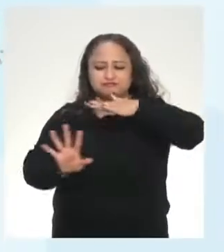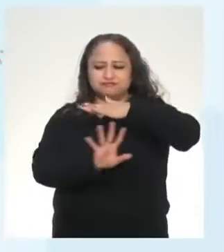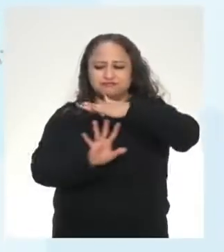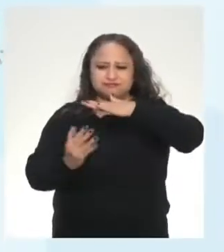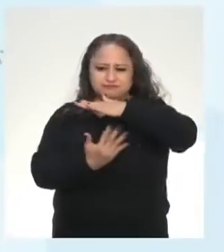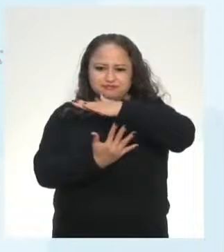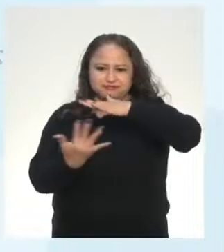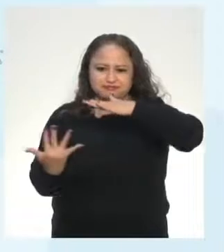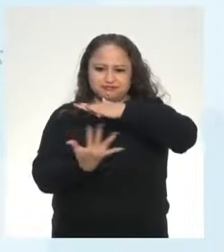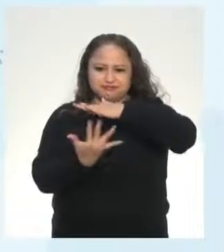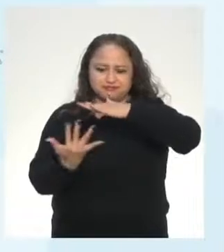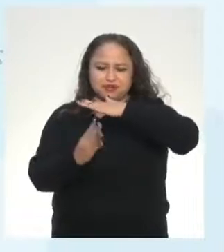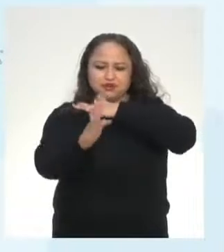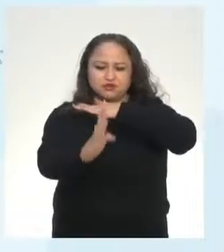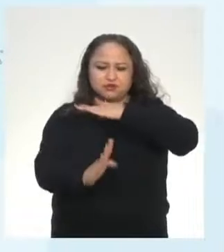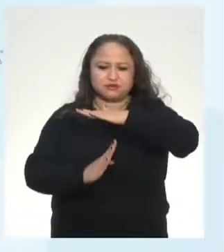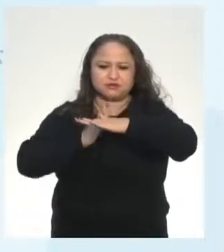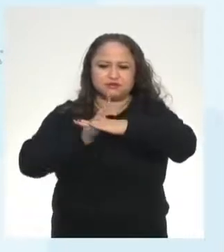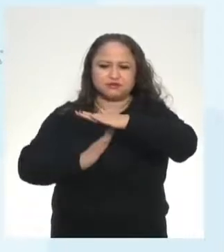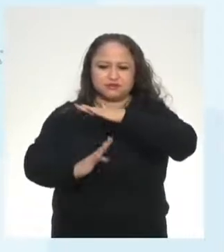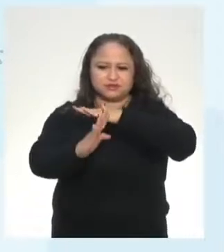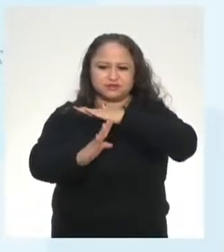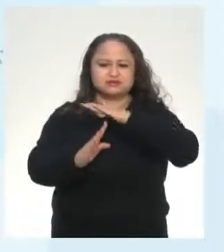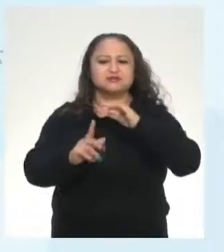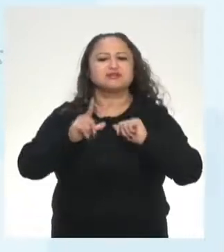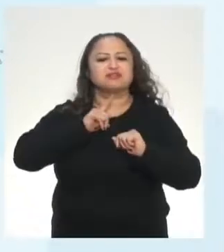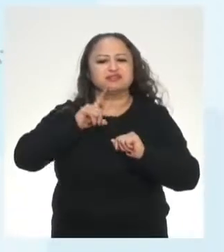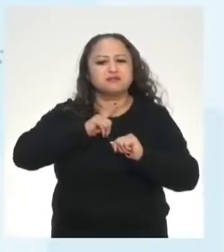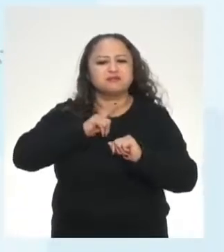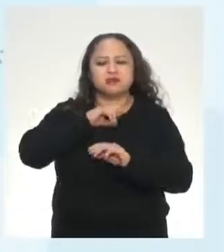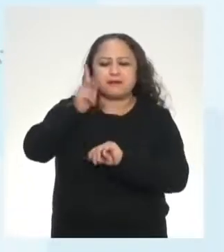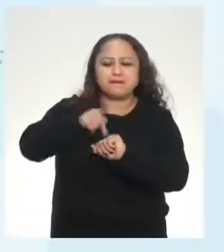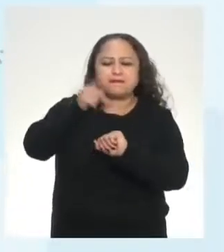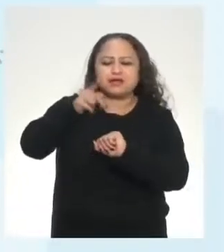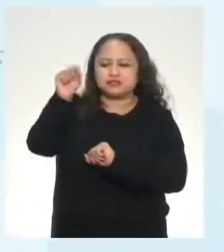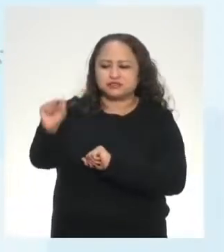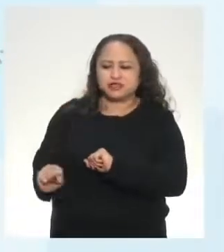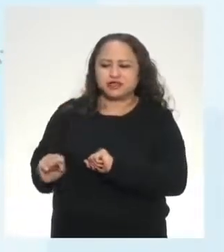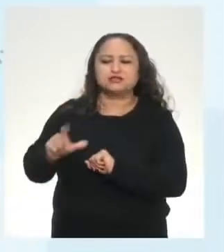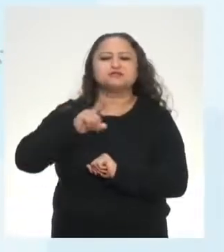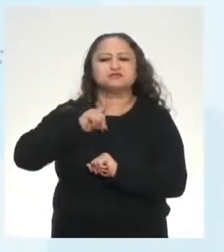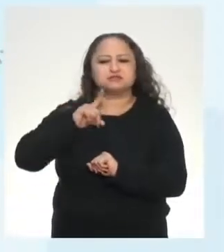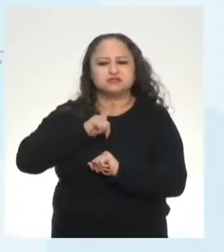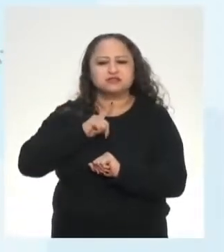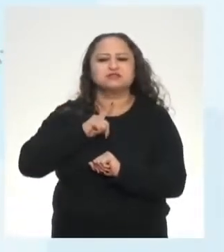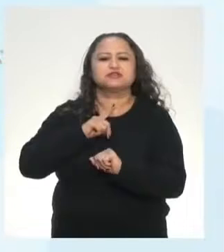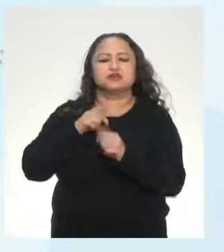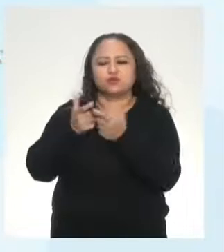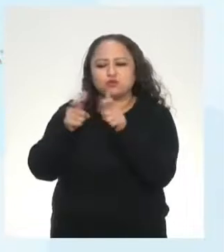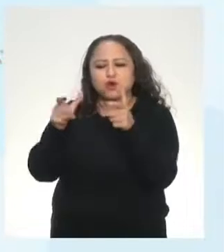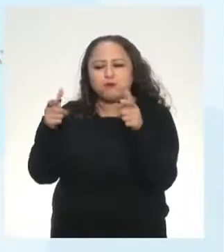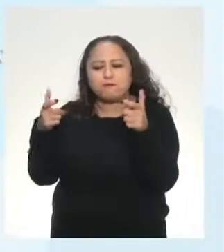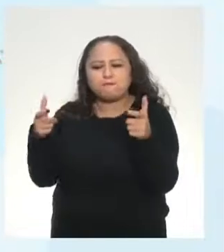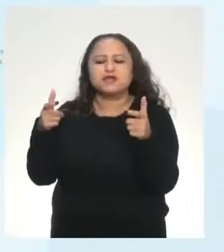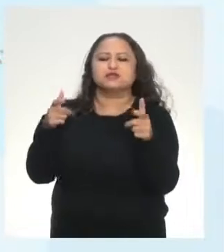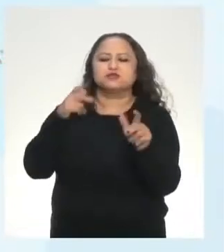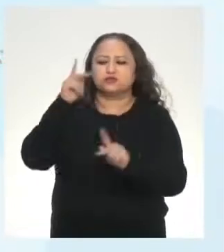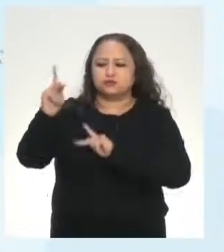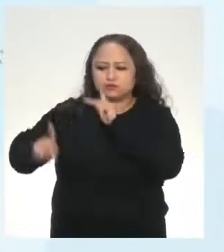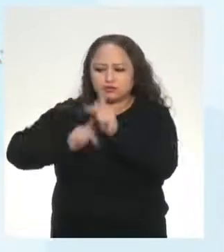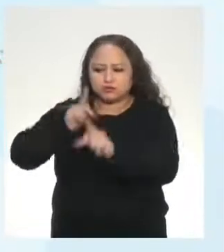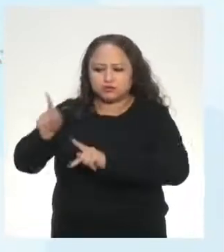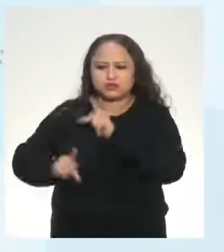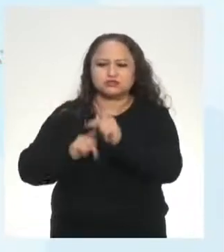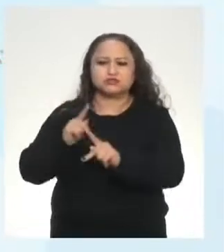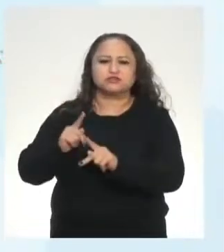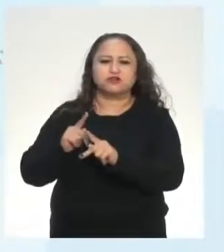aí países mais da Ásia, países africanos aí que acabam tendo um êxodo populacional por diversas razões, né,